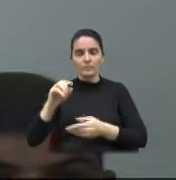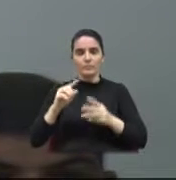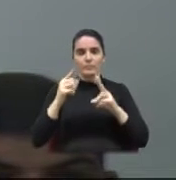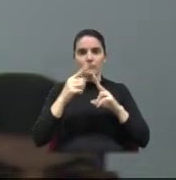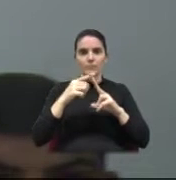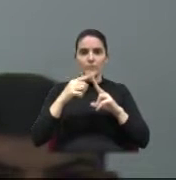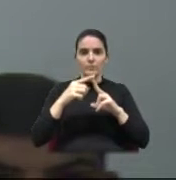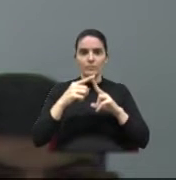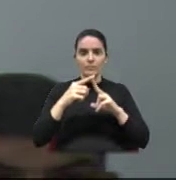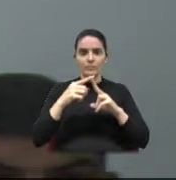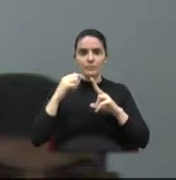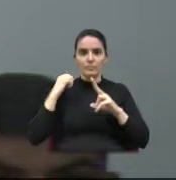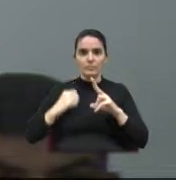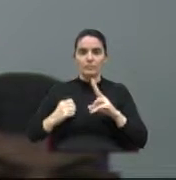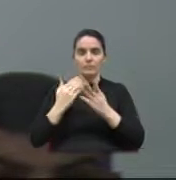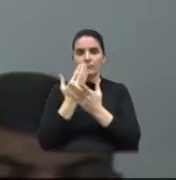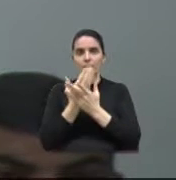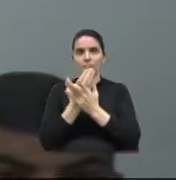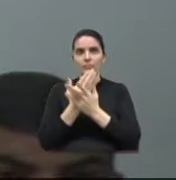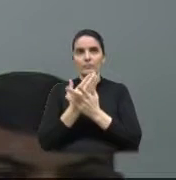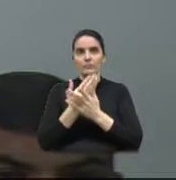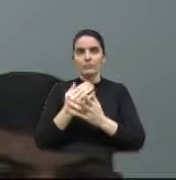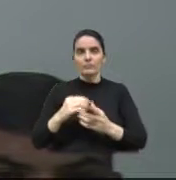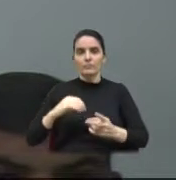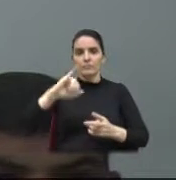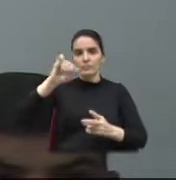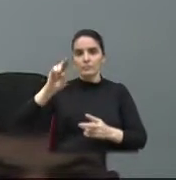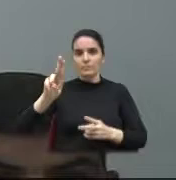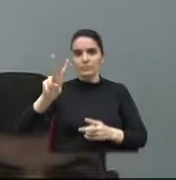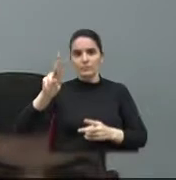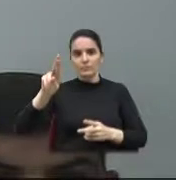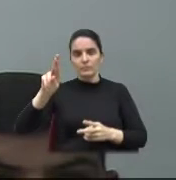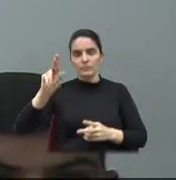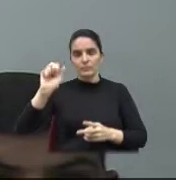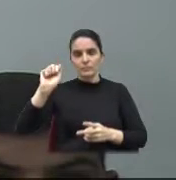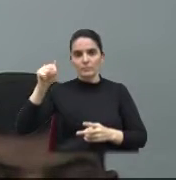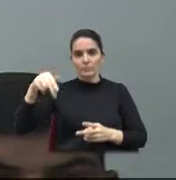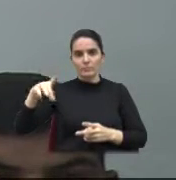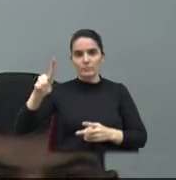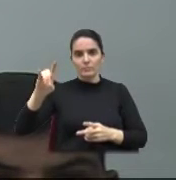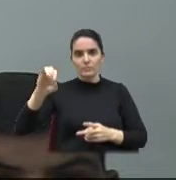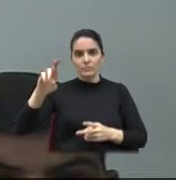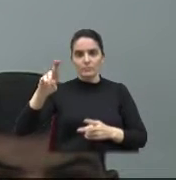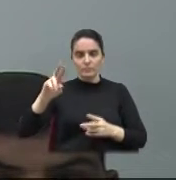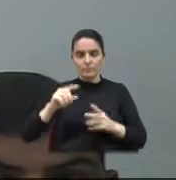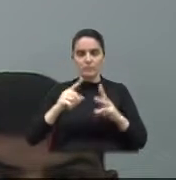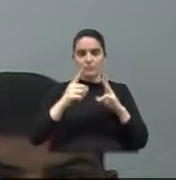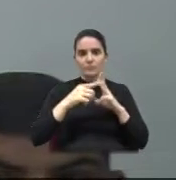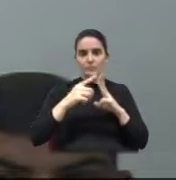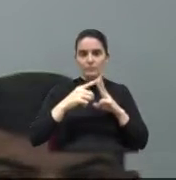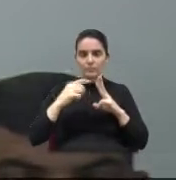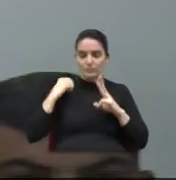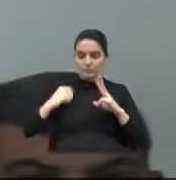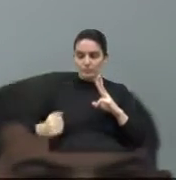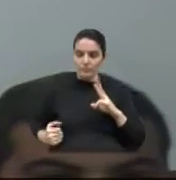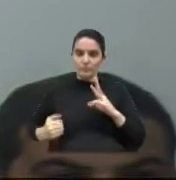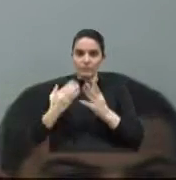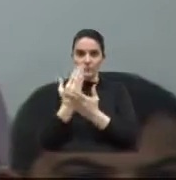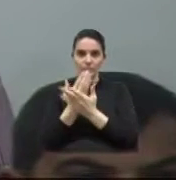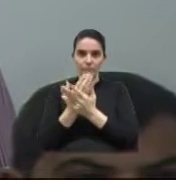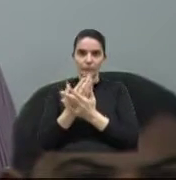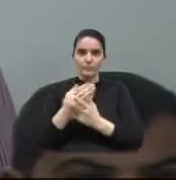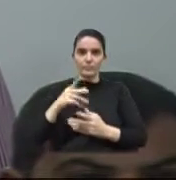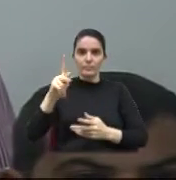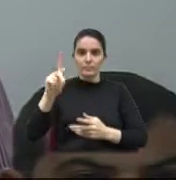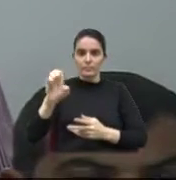da Bolsa de Estudo do governo Jurandir Paixão, e a outra CPI tratava da Bolsa de Estudo do governo